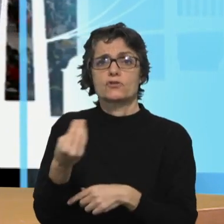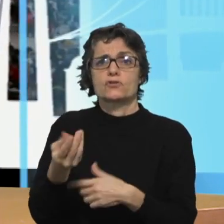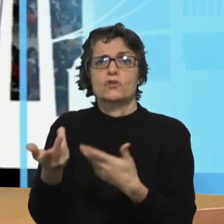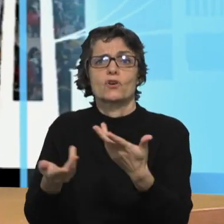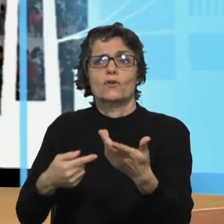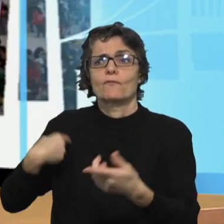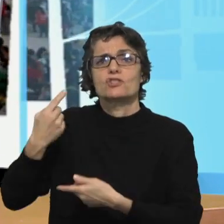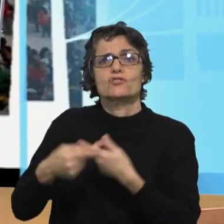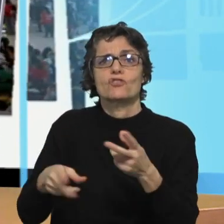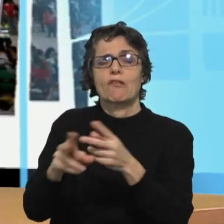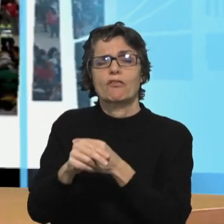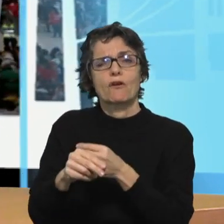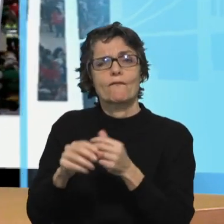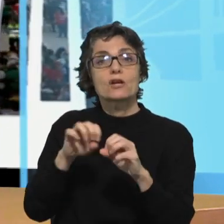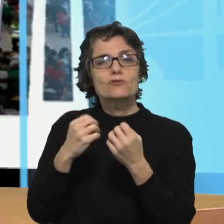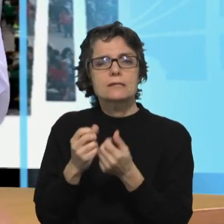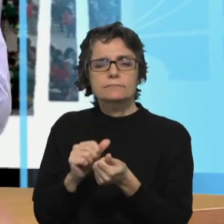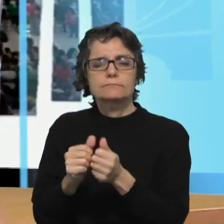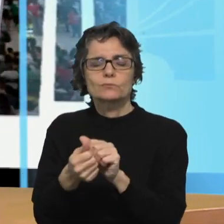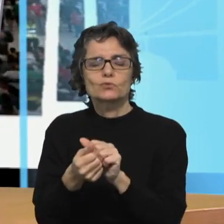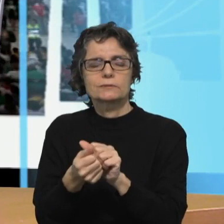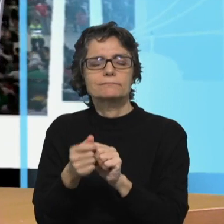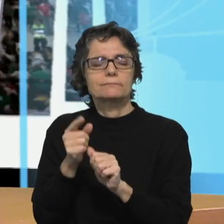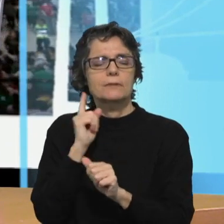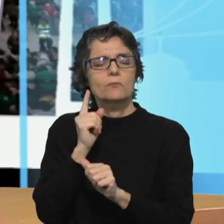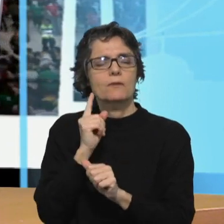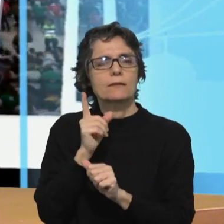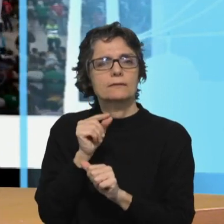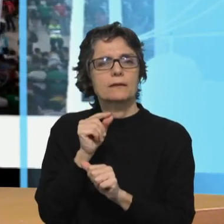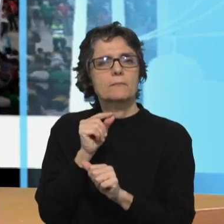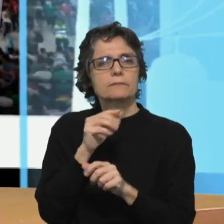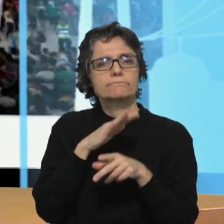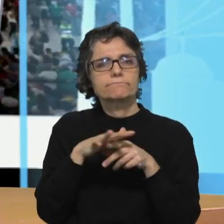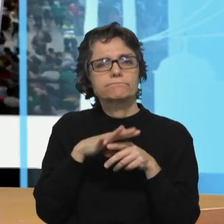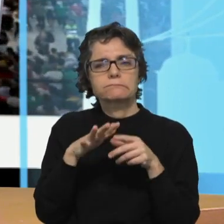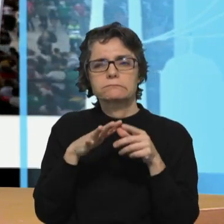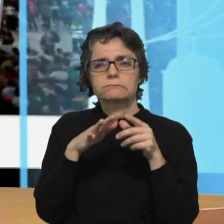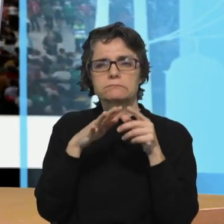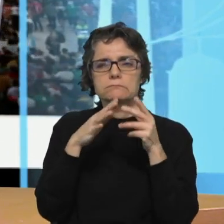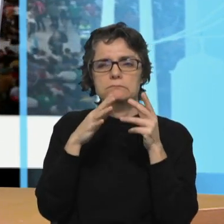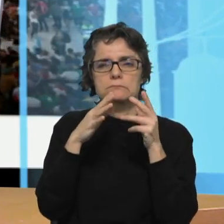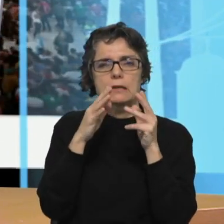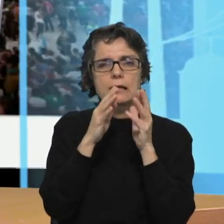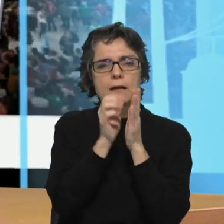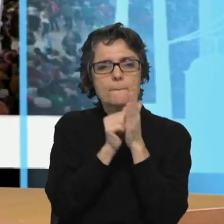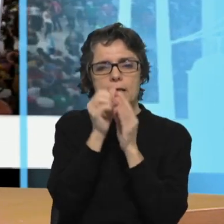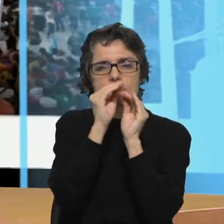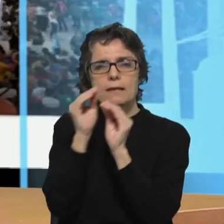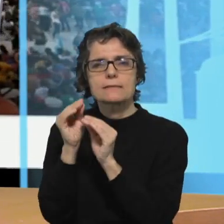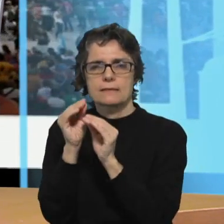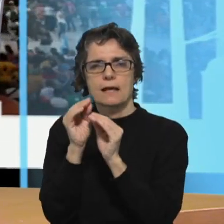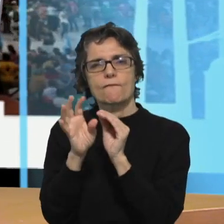também nova e, portanto, nesta dança a dois entre a mensagem perene do Evangelho e as características das famílias e dos mais